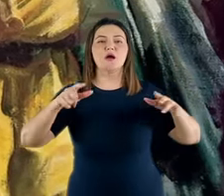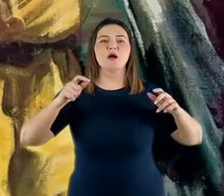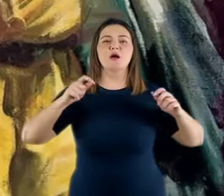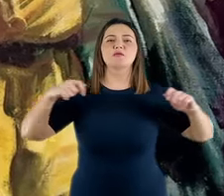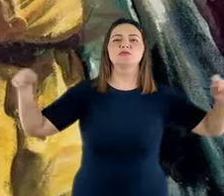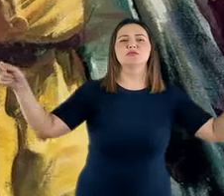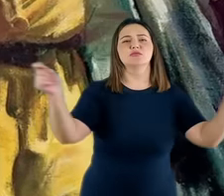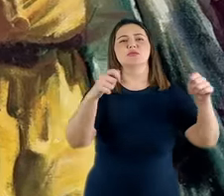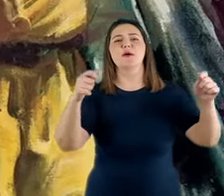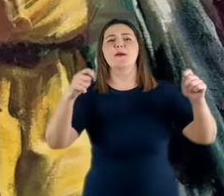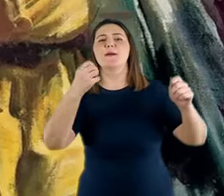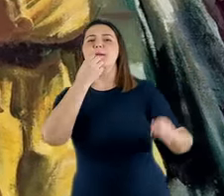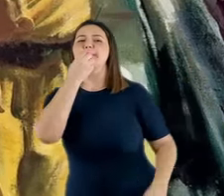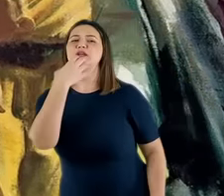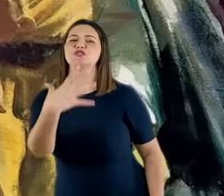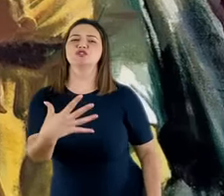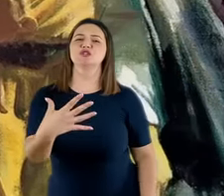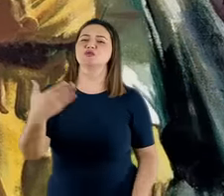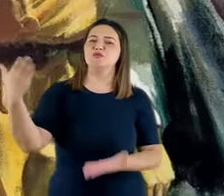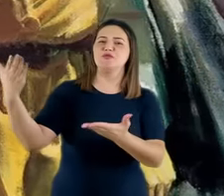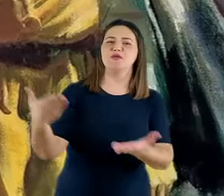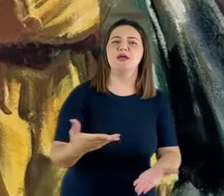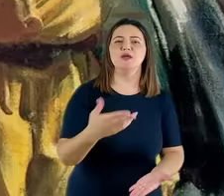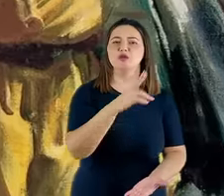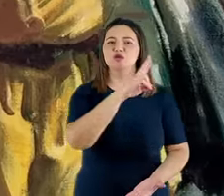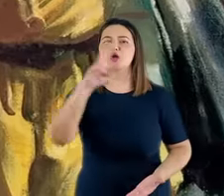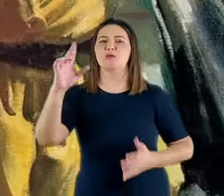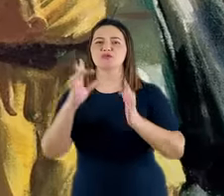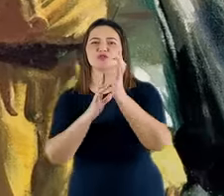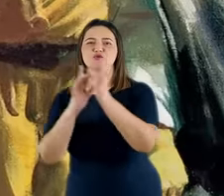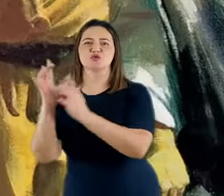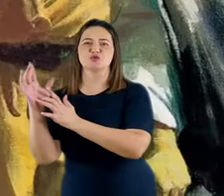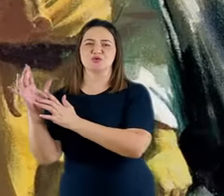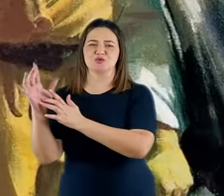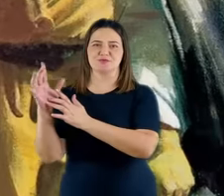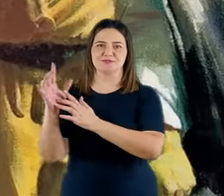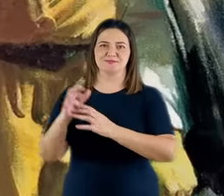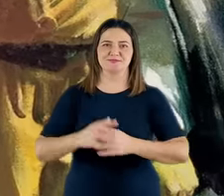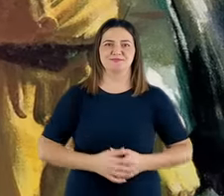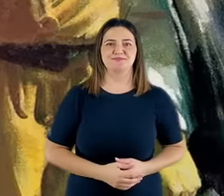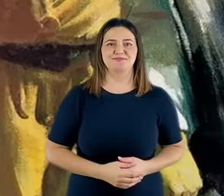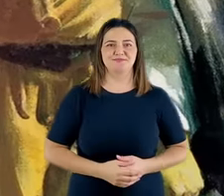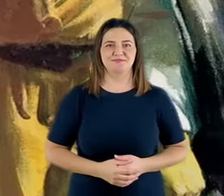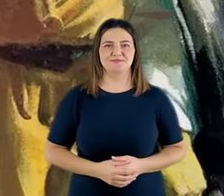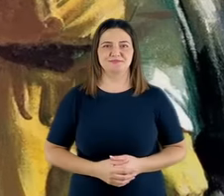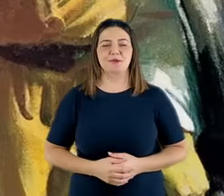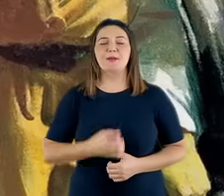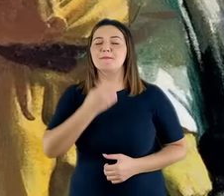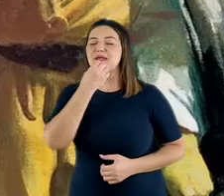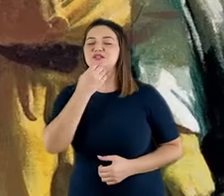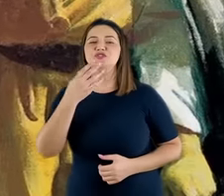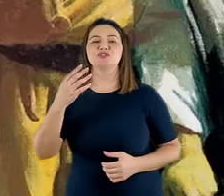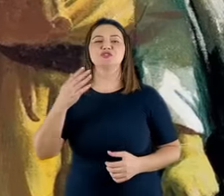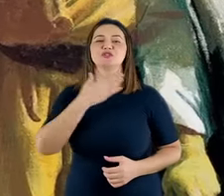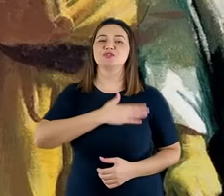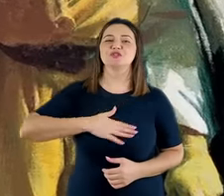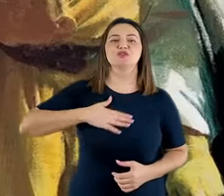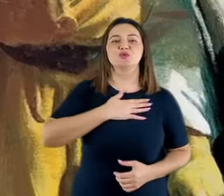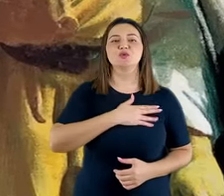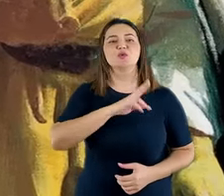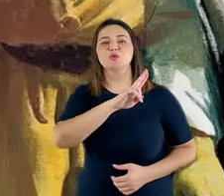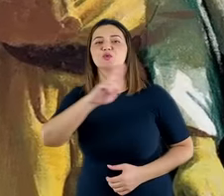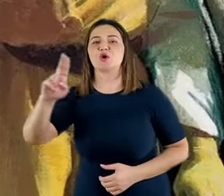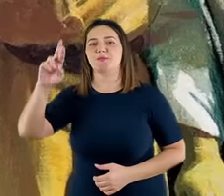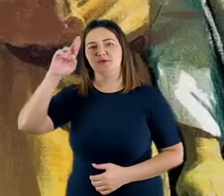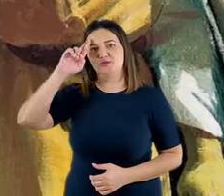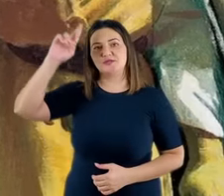dele, proclamando: Bendito que vem em nome do Senhor. Baruch haba beshem Adonai. Bendito seja o